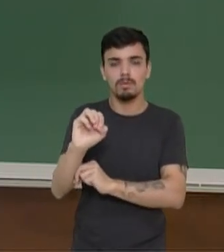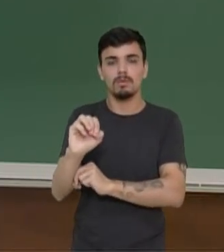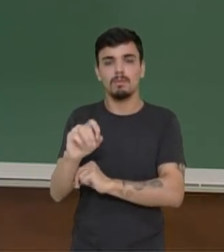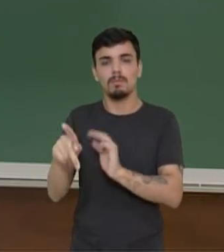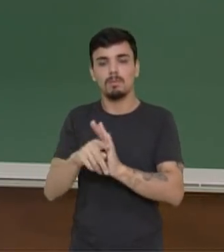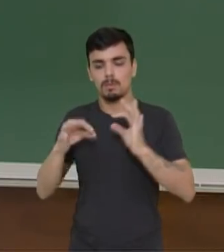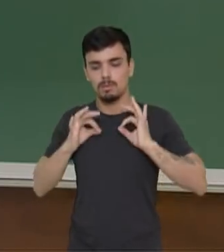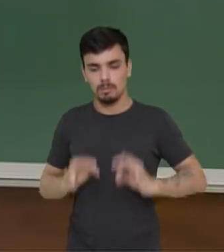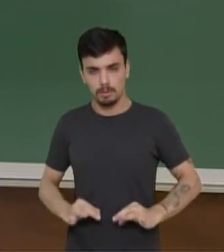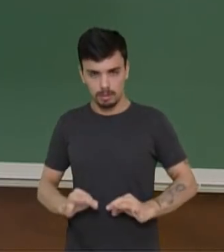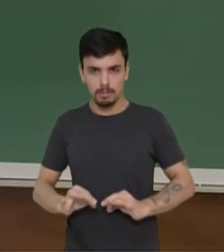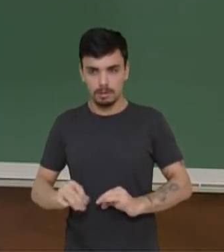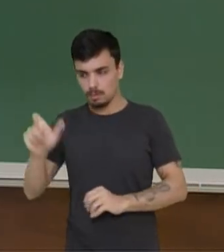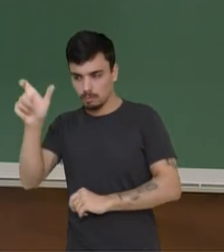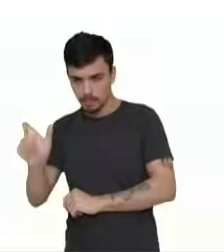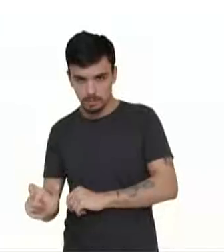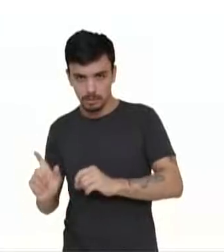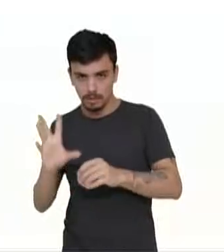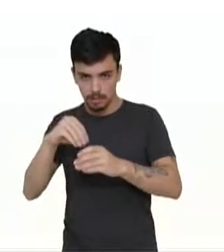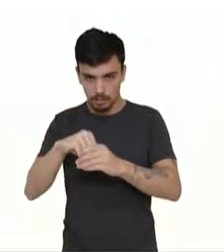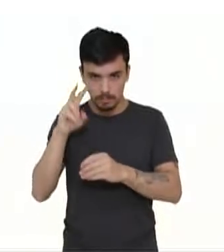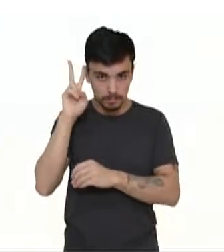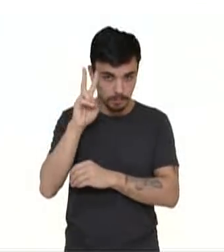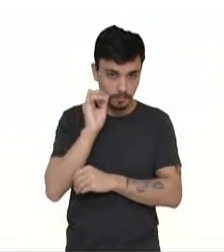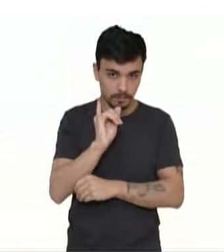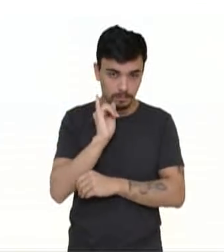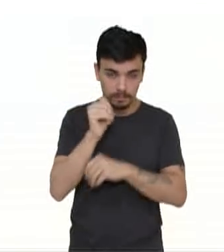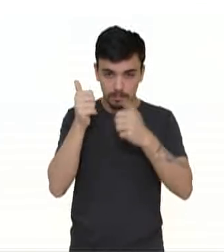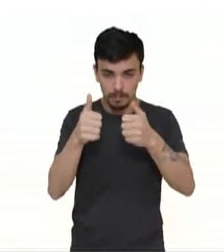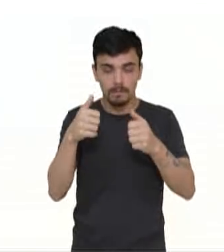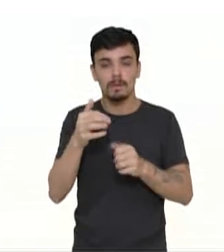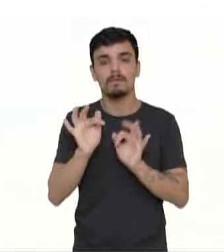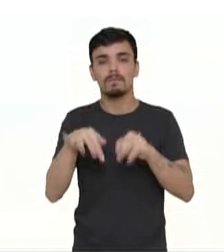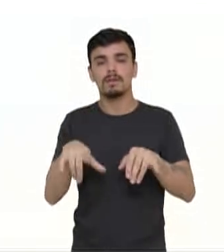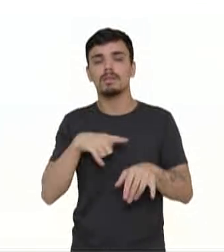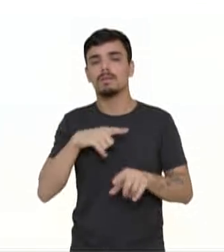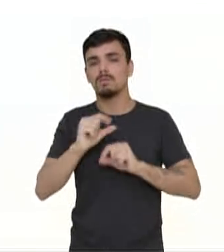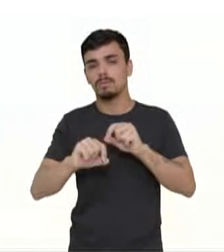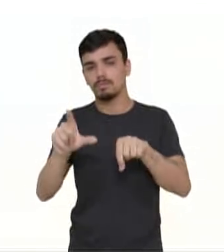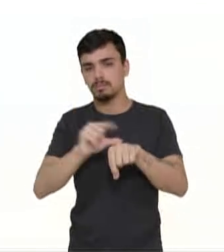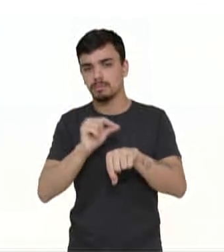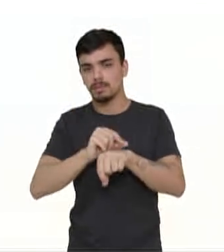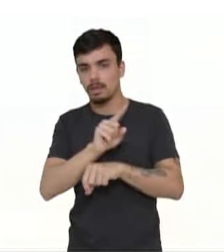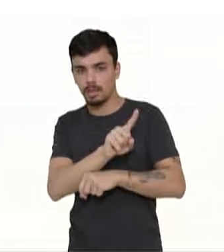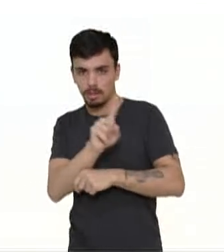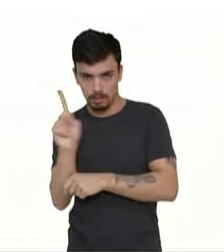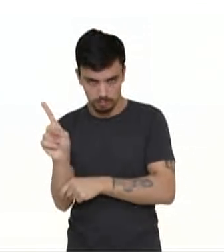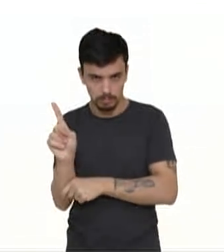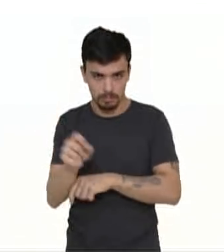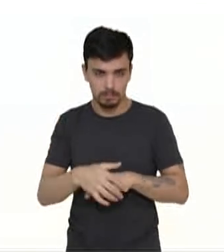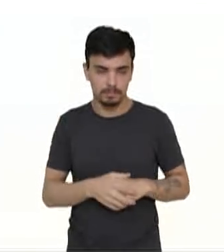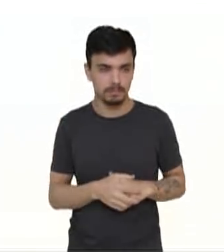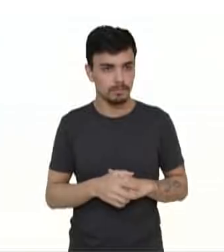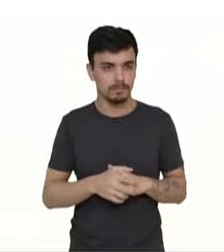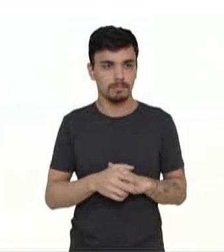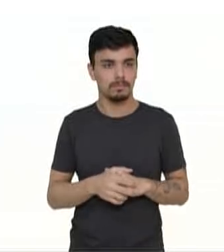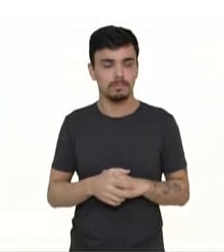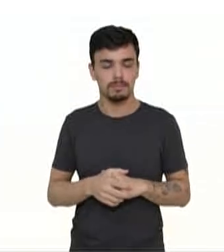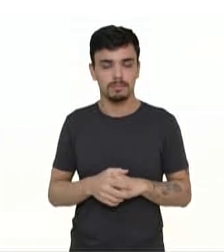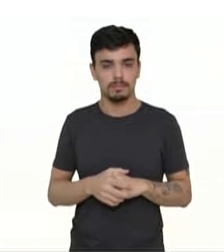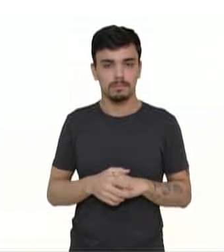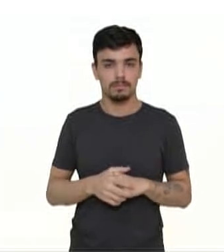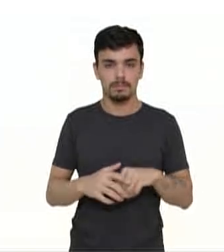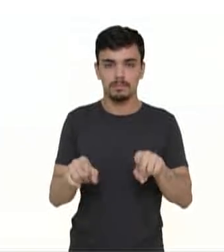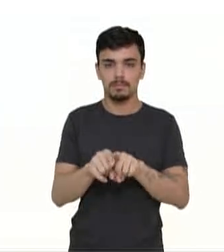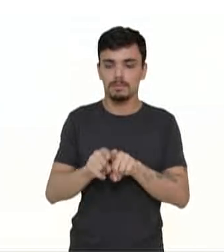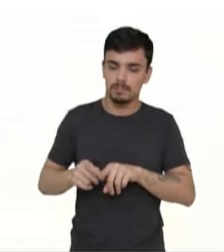comportou, né? Como o personagem se comportou. E aqui, por fim, nós temos de novo o advérbio de negação não, no final, né, na última frase,